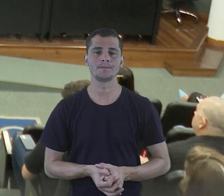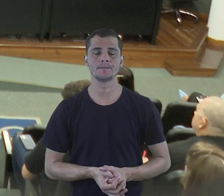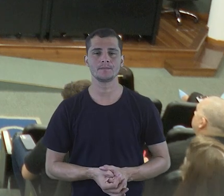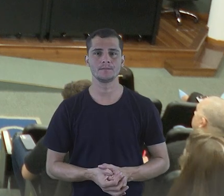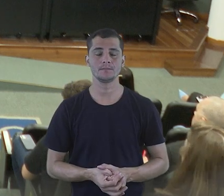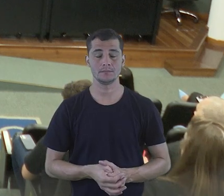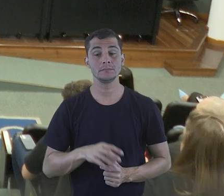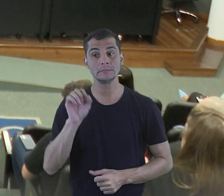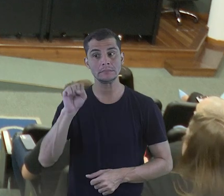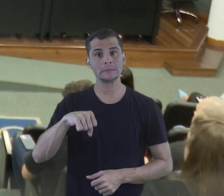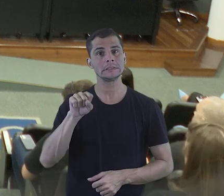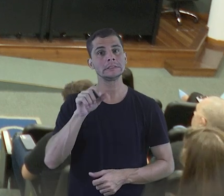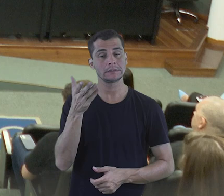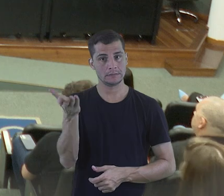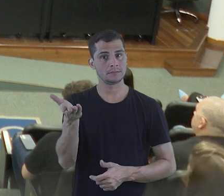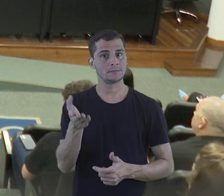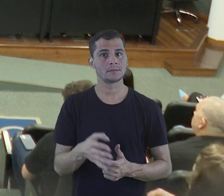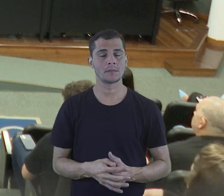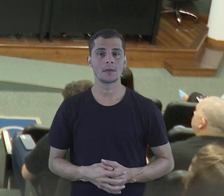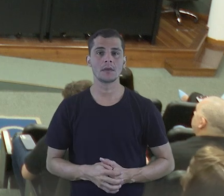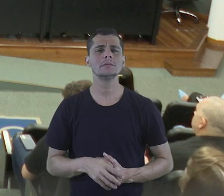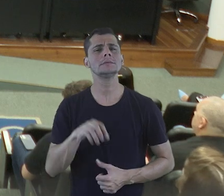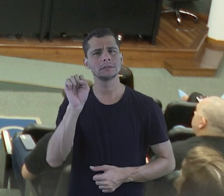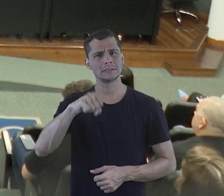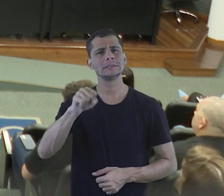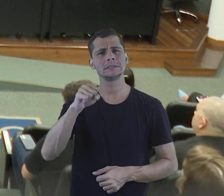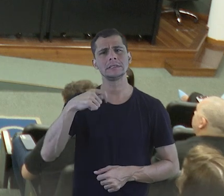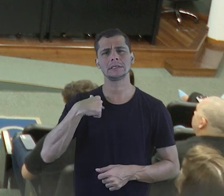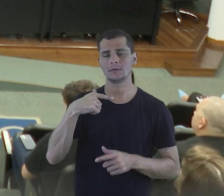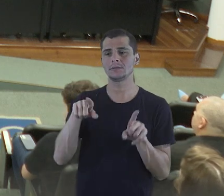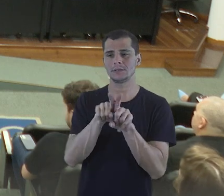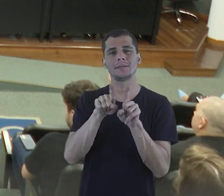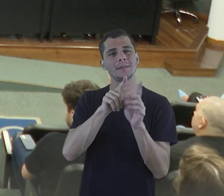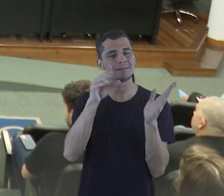sim não sei eu sei eu tive que preencher também